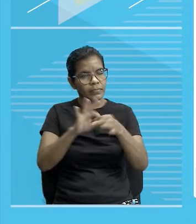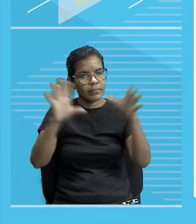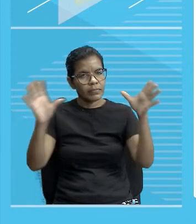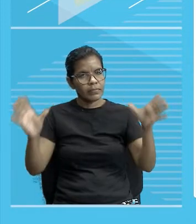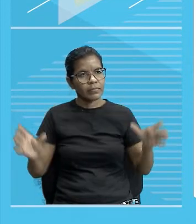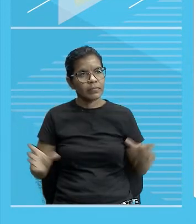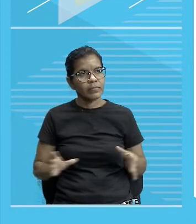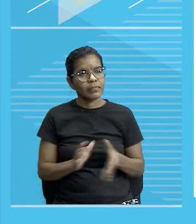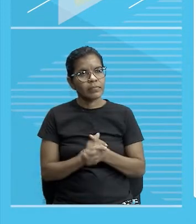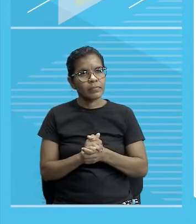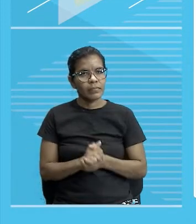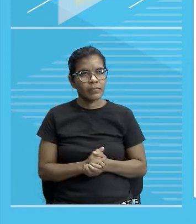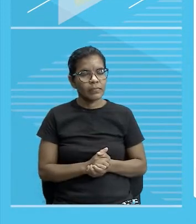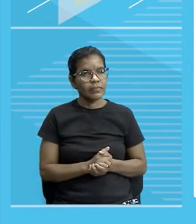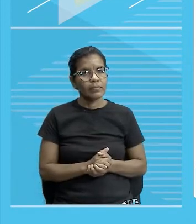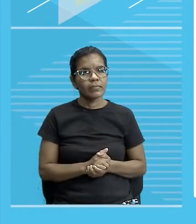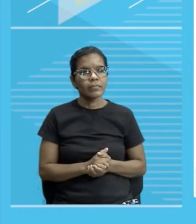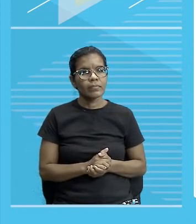os